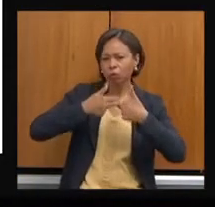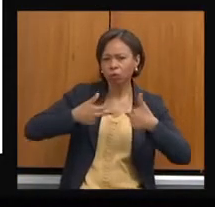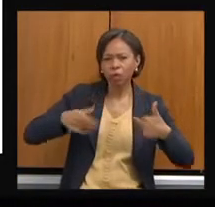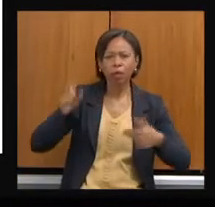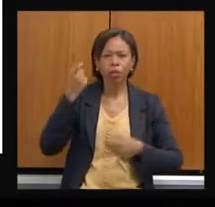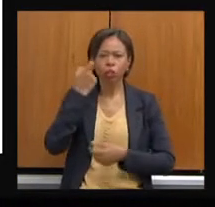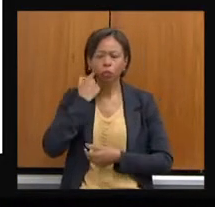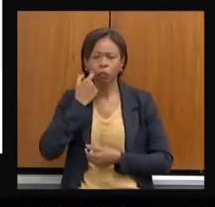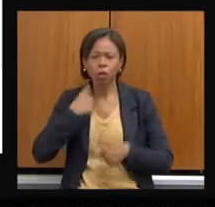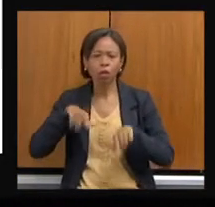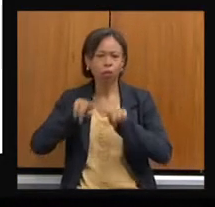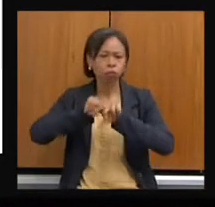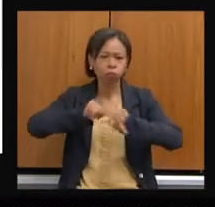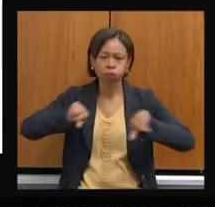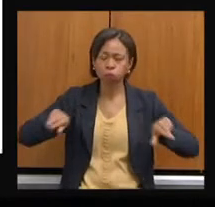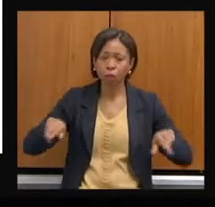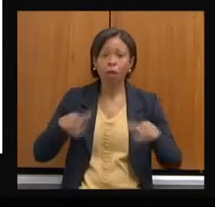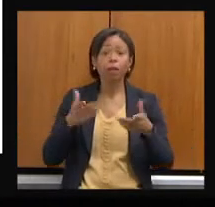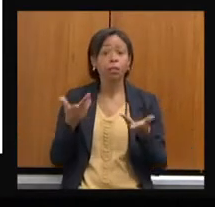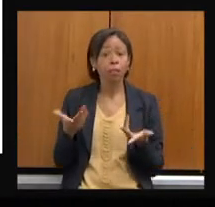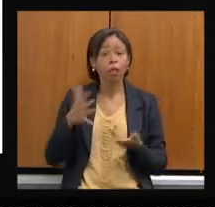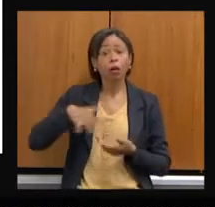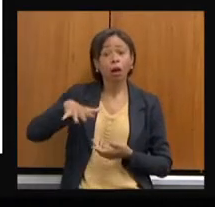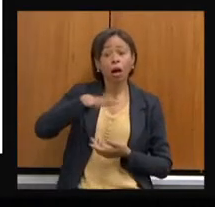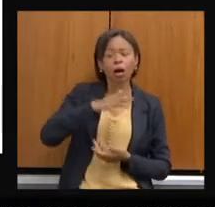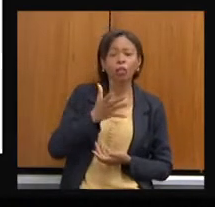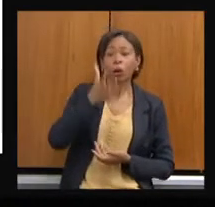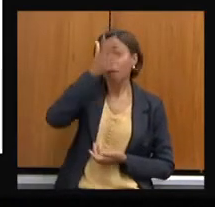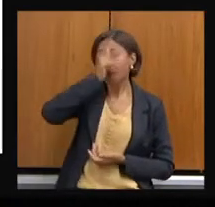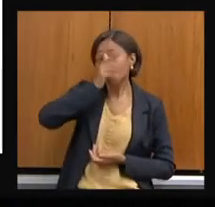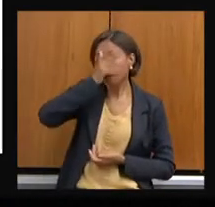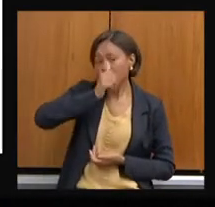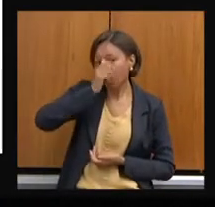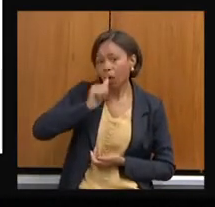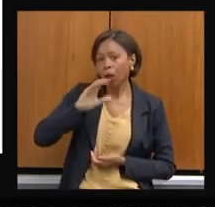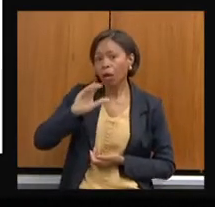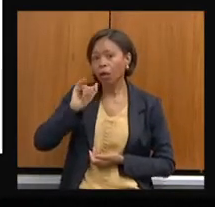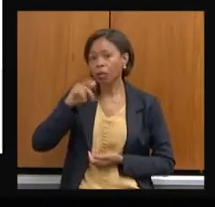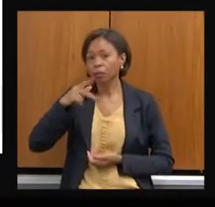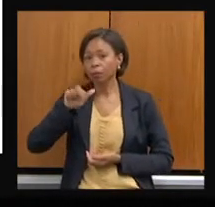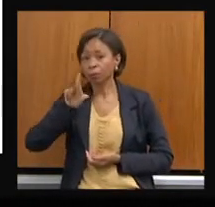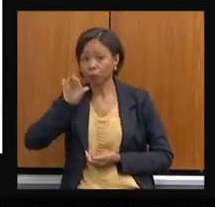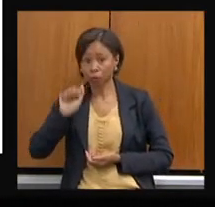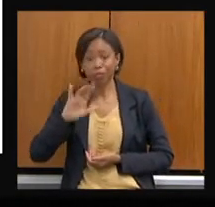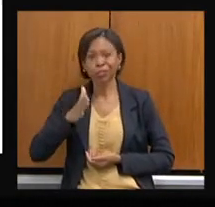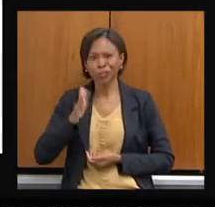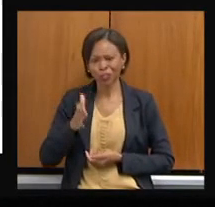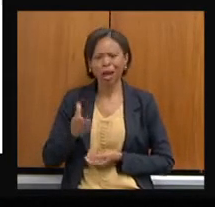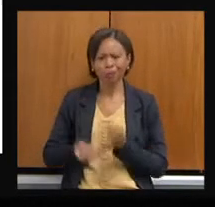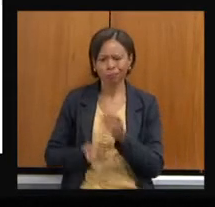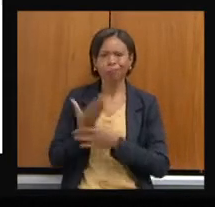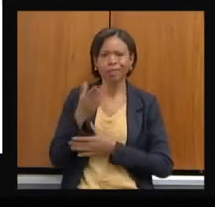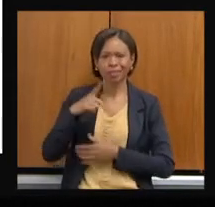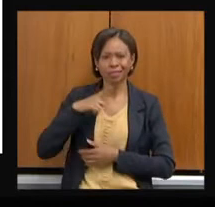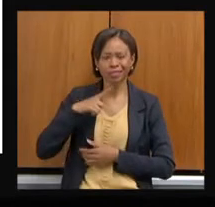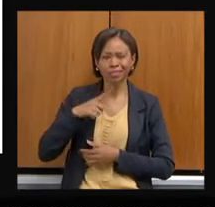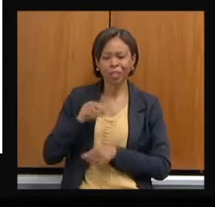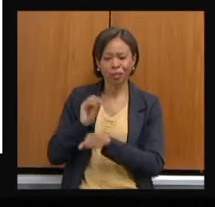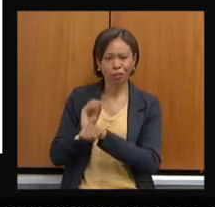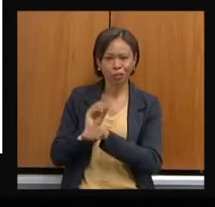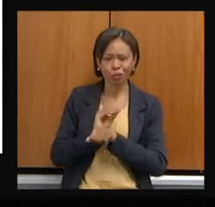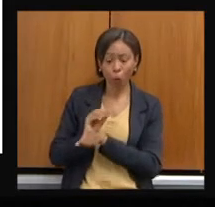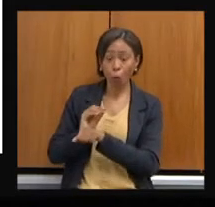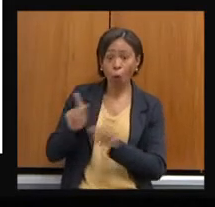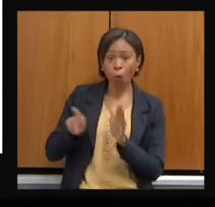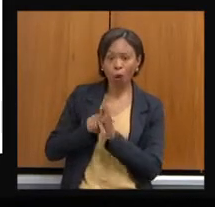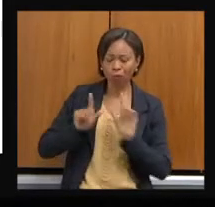atendimento ao programa certifica Minas nos escopos frango caipira já temos produtor de frango caipira certificados pelo nosso programa